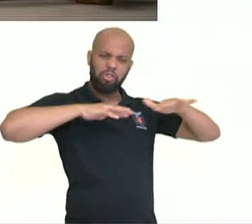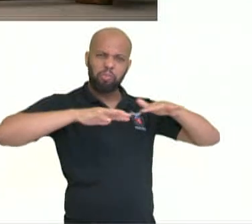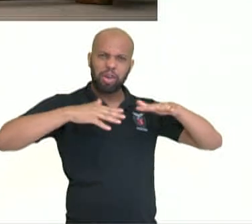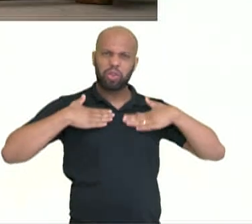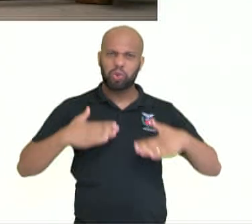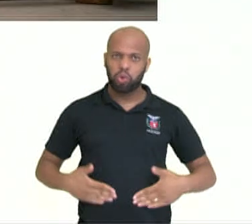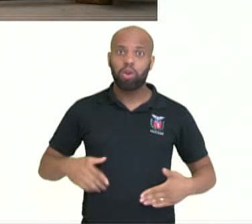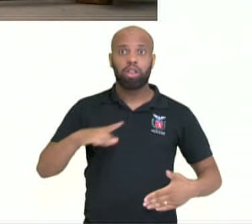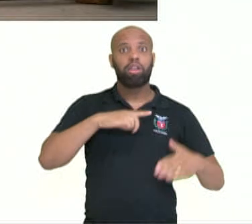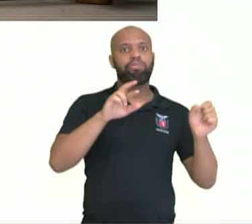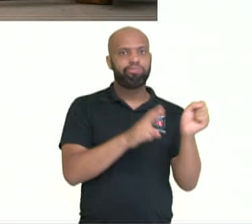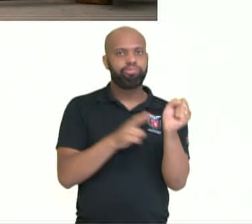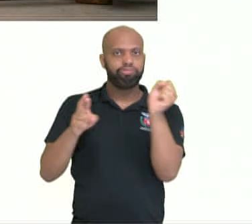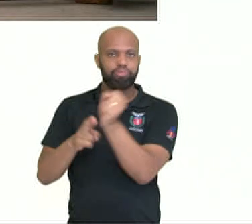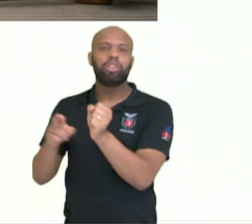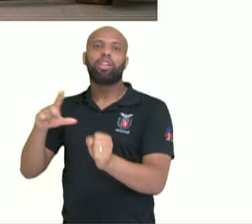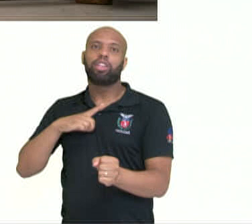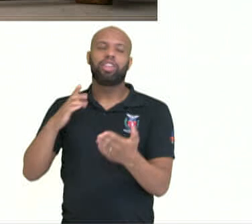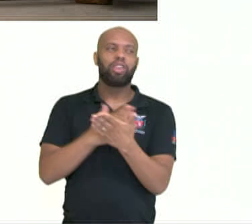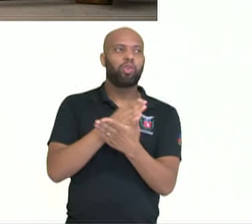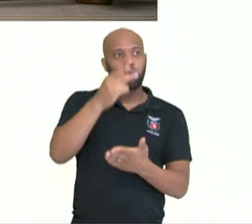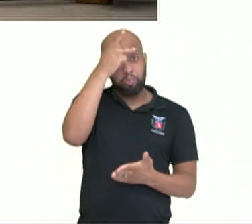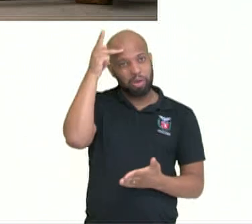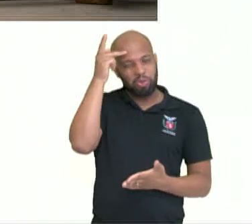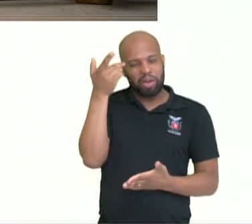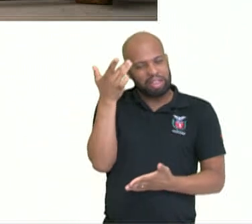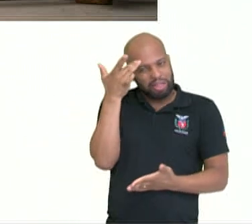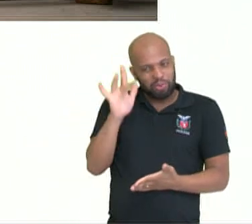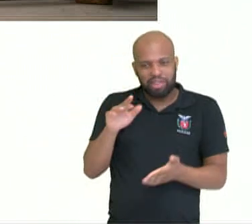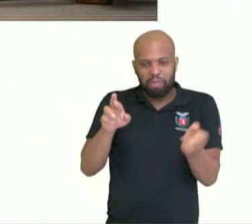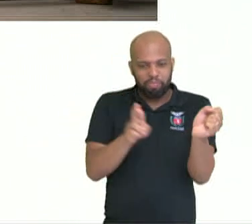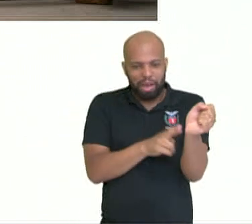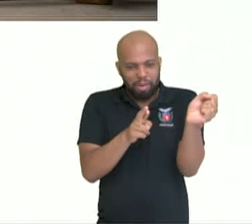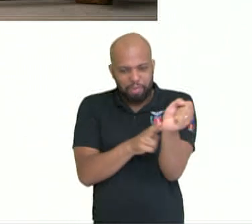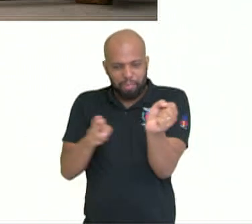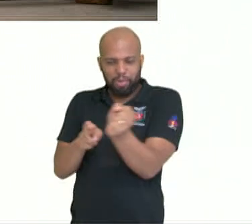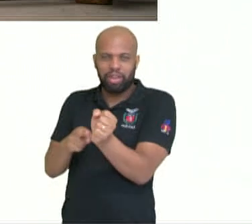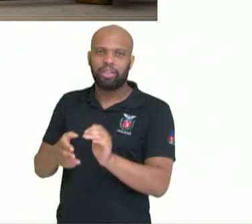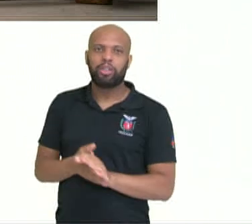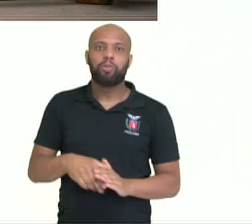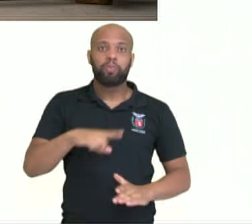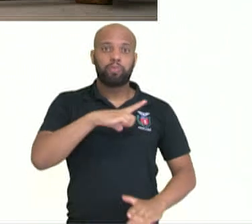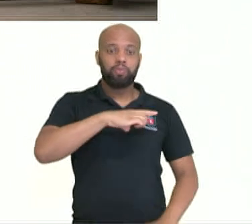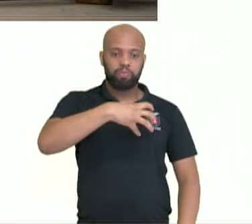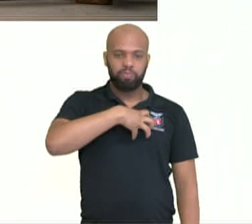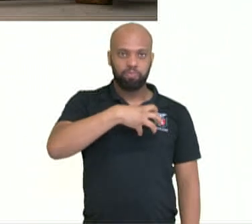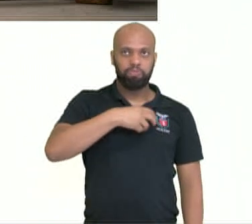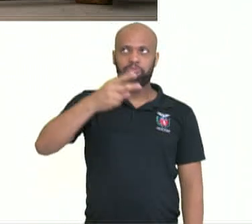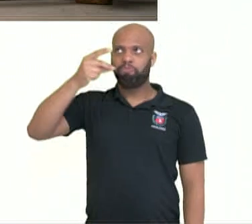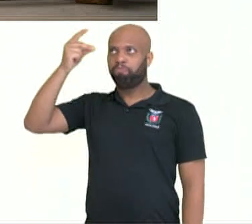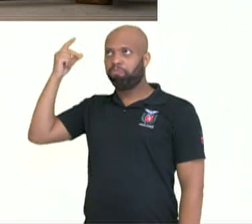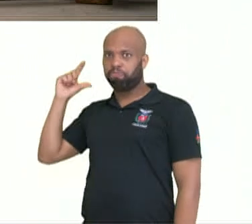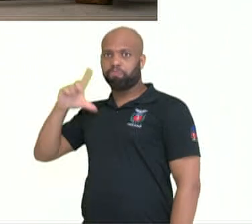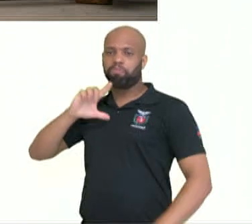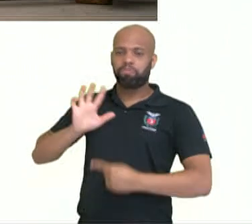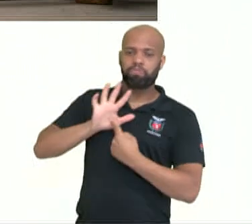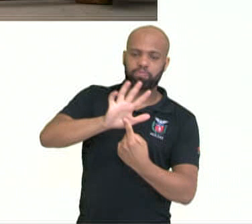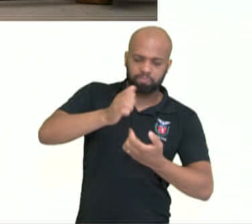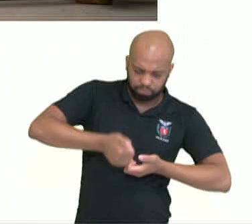por um ritmo. Tem algumas pessoas que não têm tanto ritmo assim. Né? É uma das formas mais antigas da